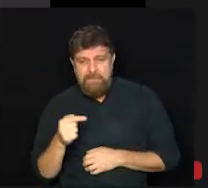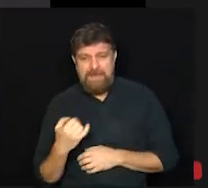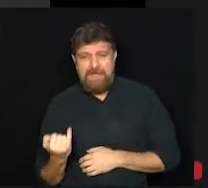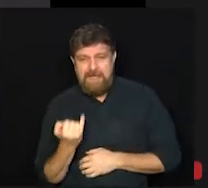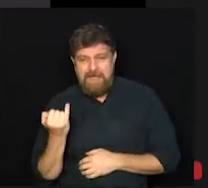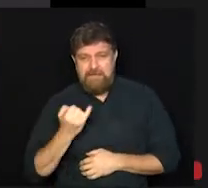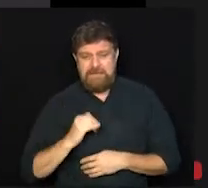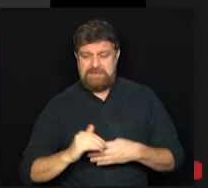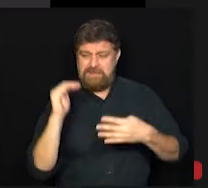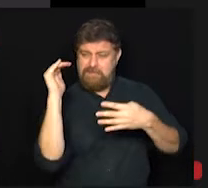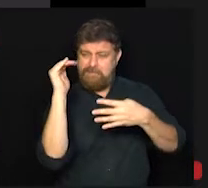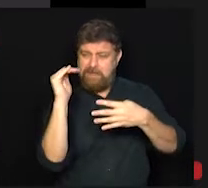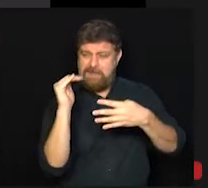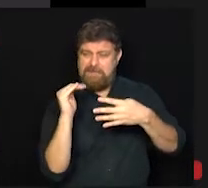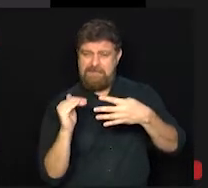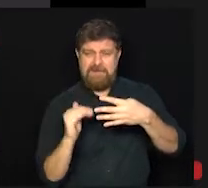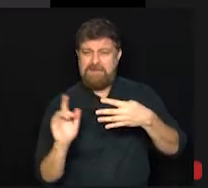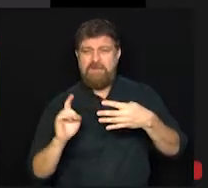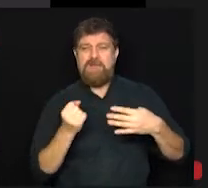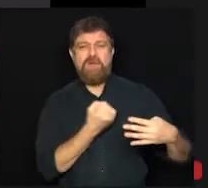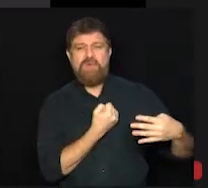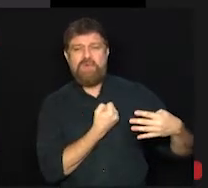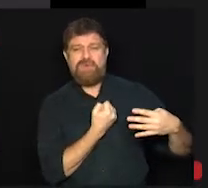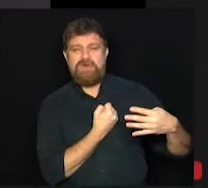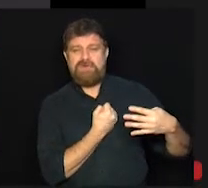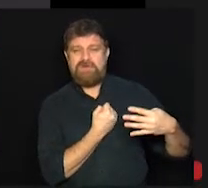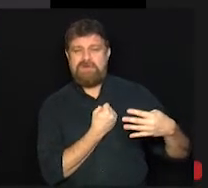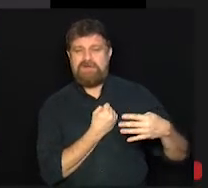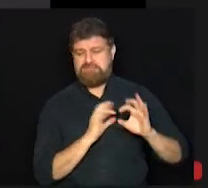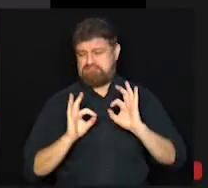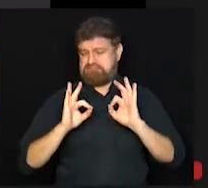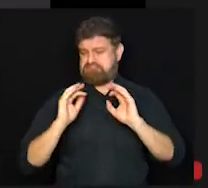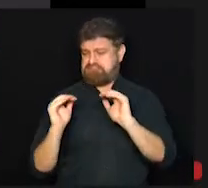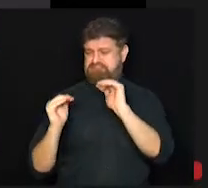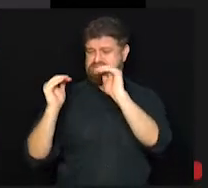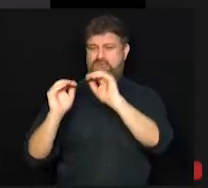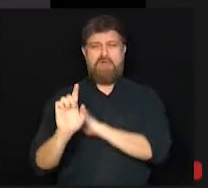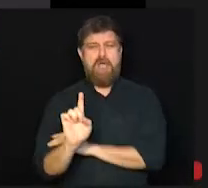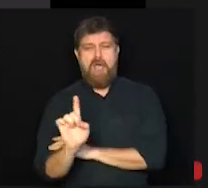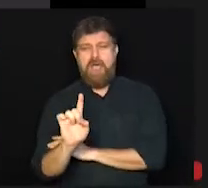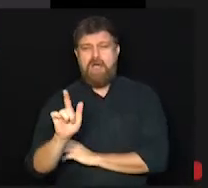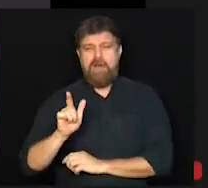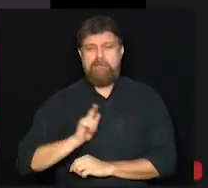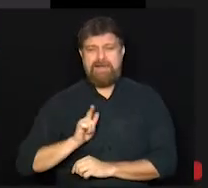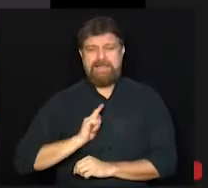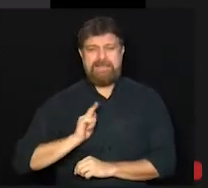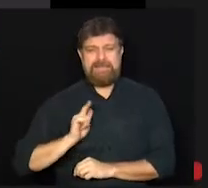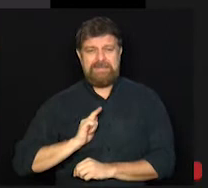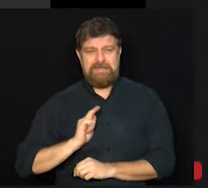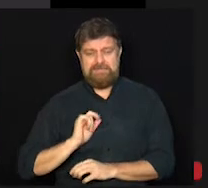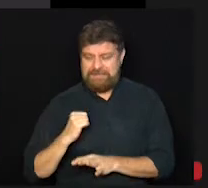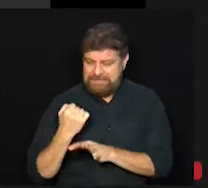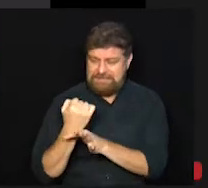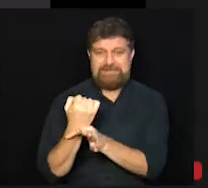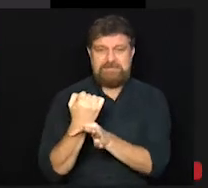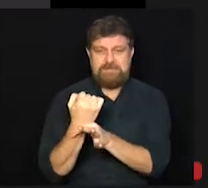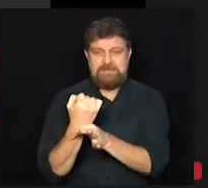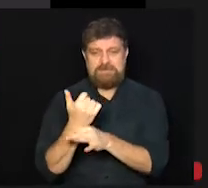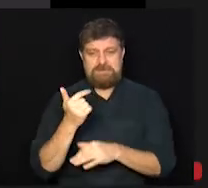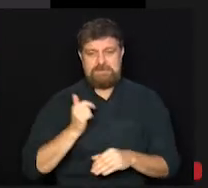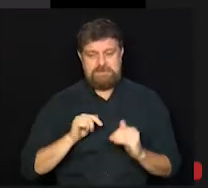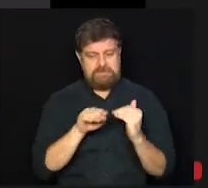rankings não é exatamente a posição que ocupa, mas é o fato de que existe uma estabilidade em se mostrar como